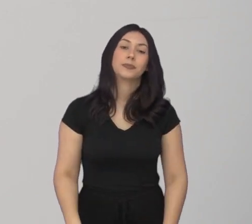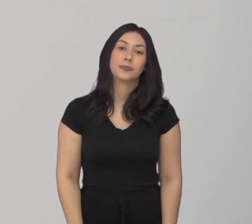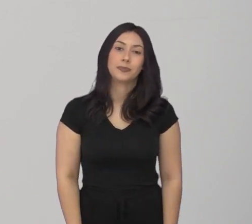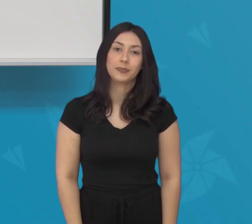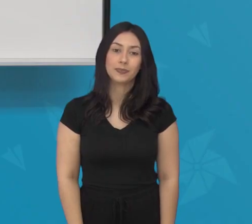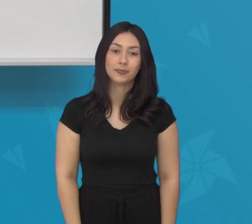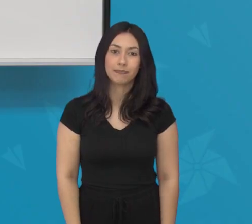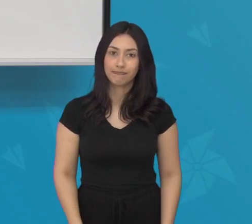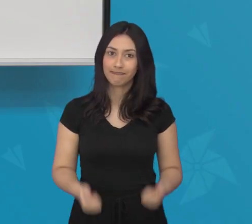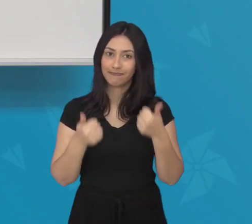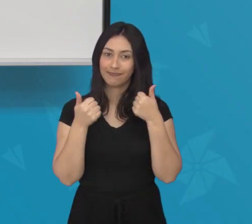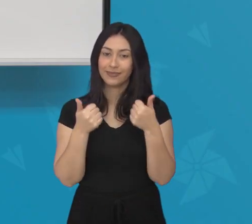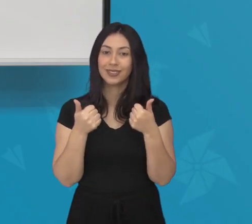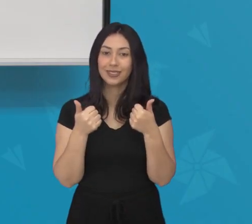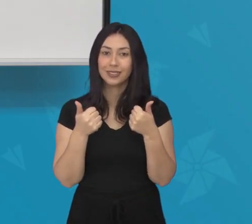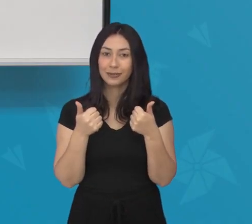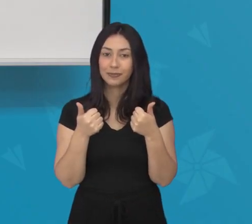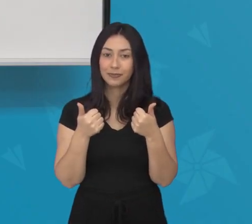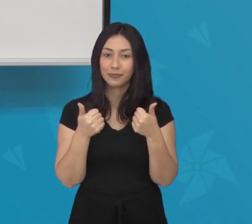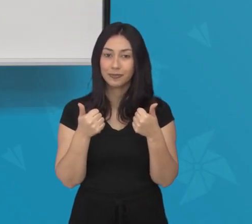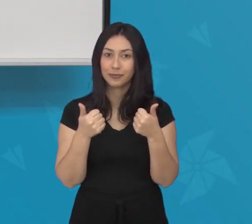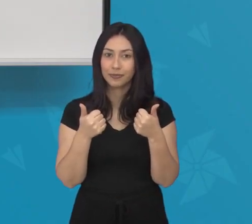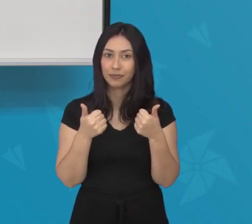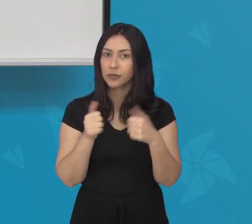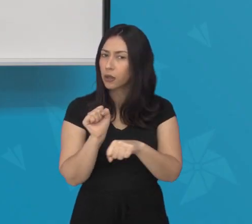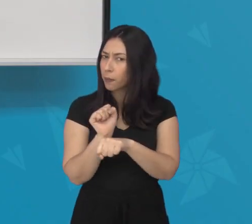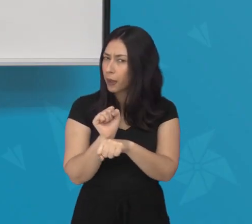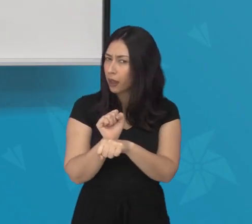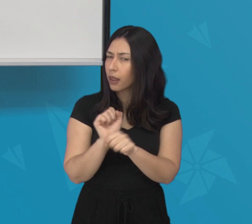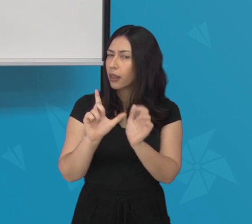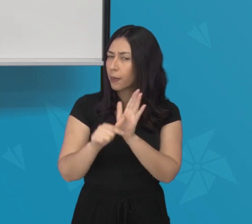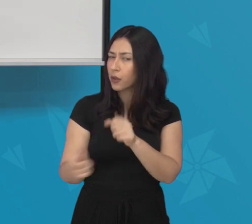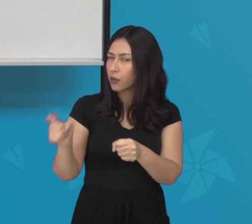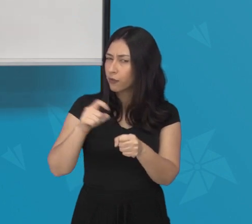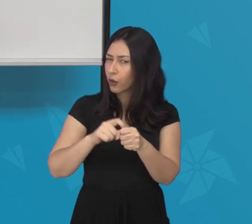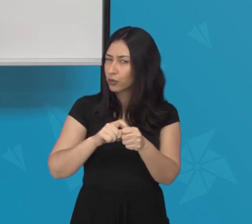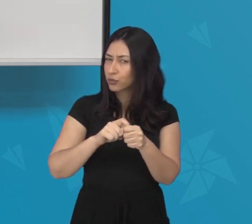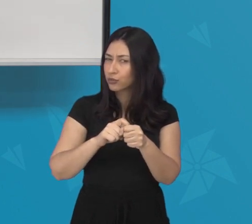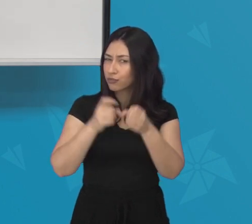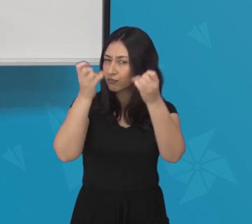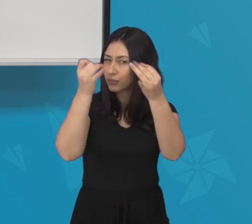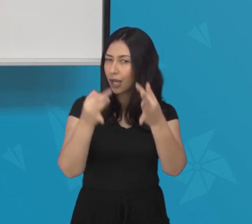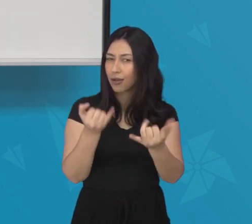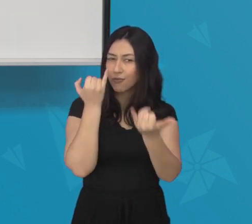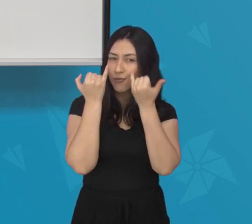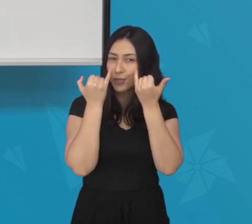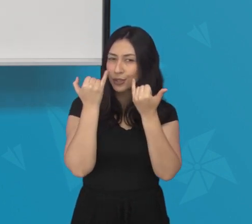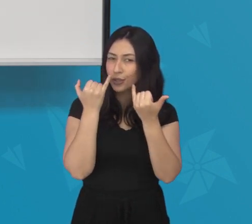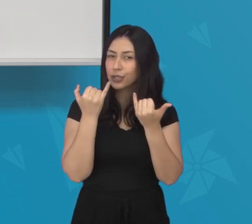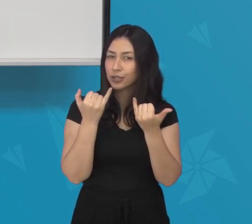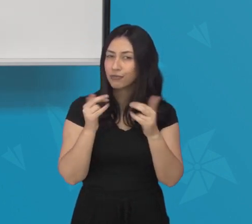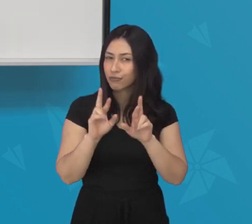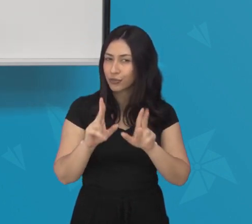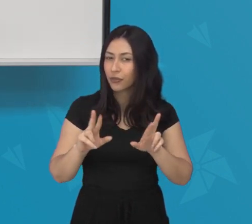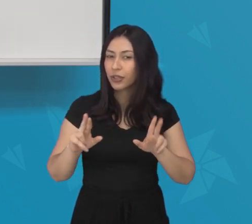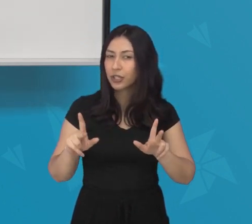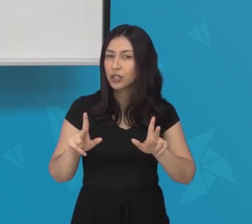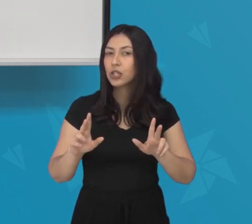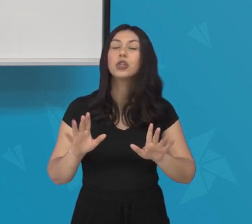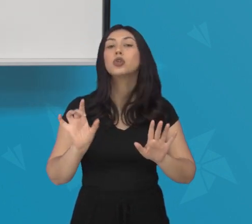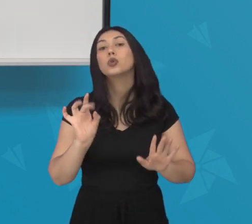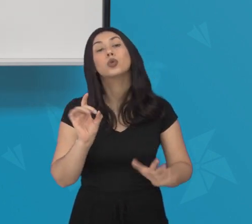vermelho. Beleza? Eu já volto, vou trazer outro quadro para vocês. Nós estamos com